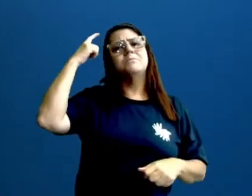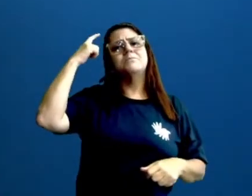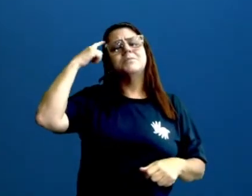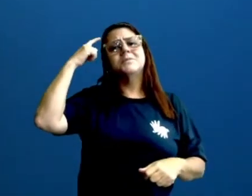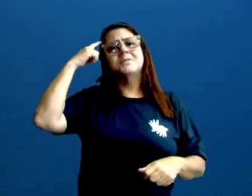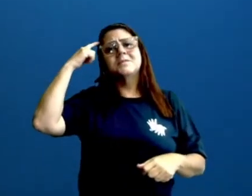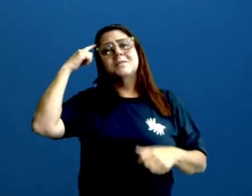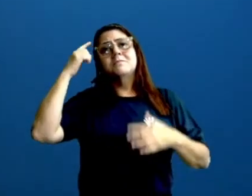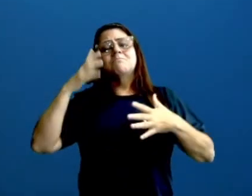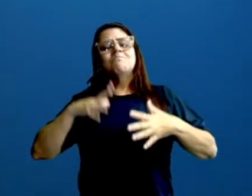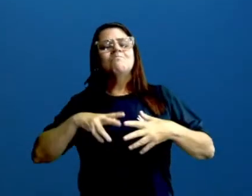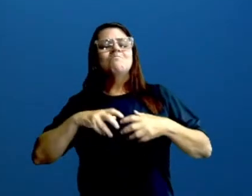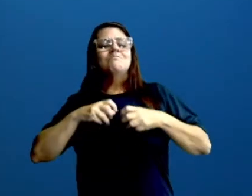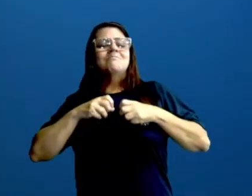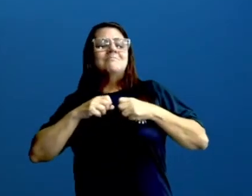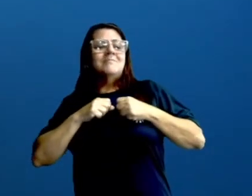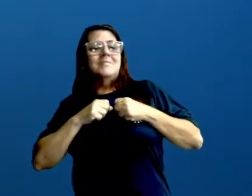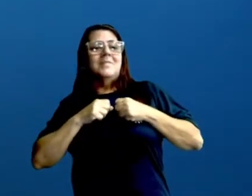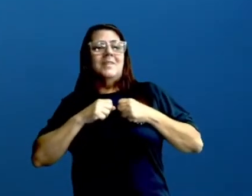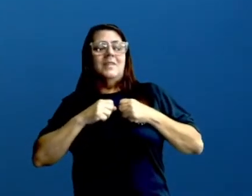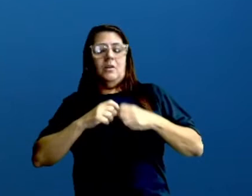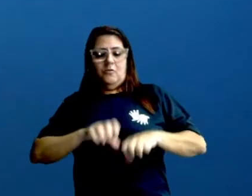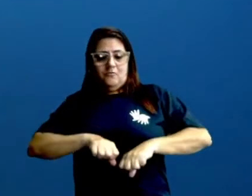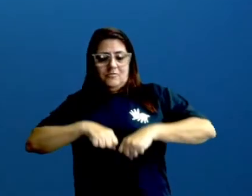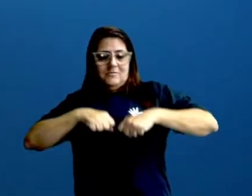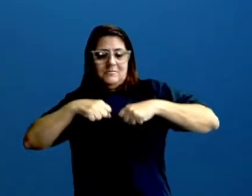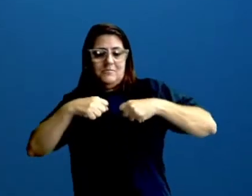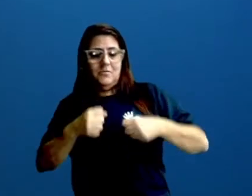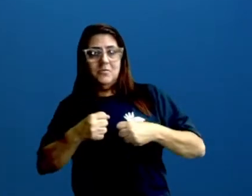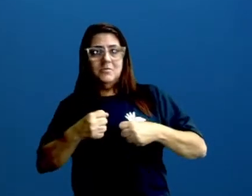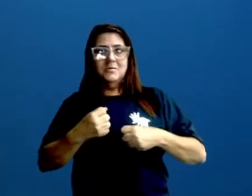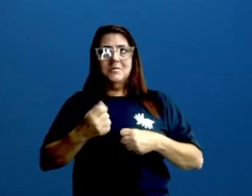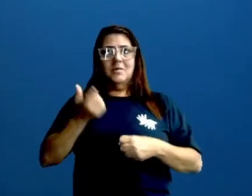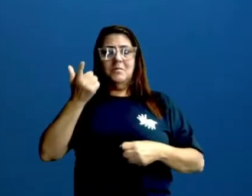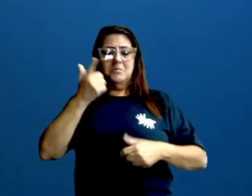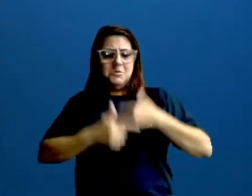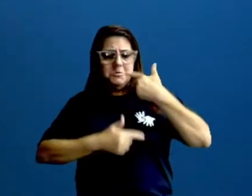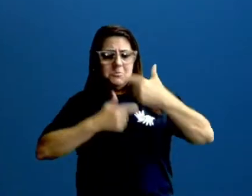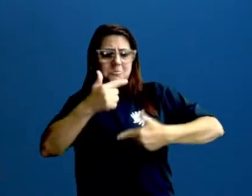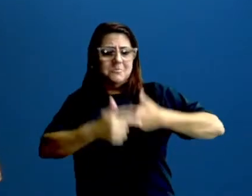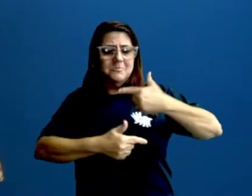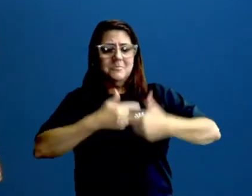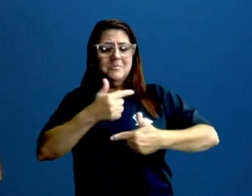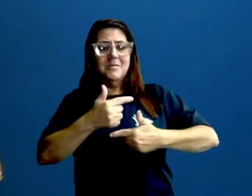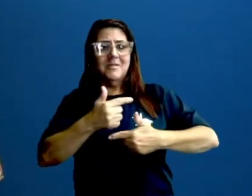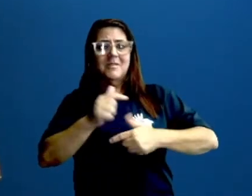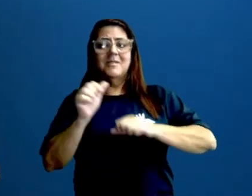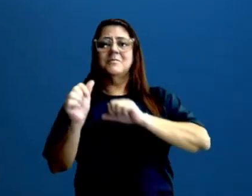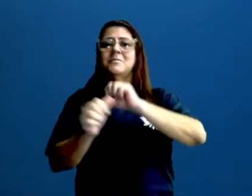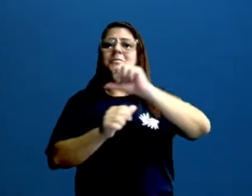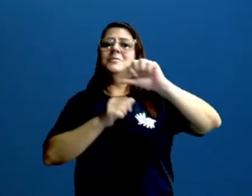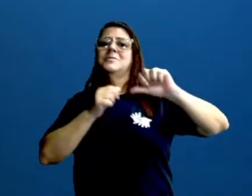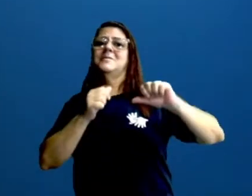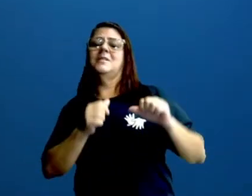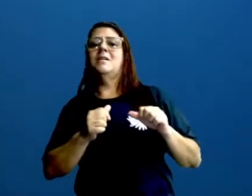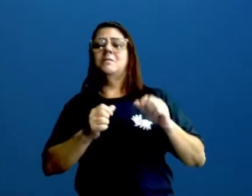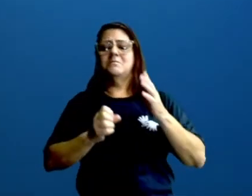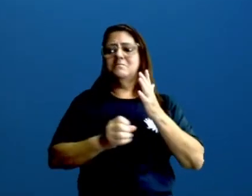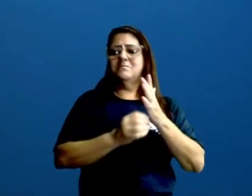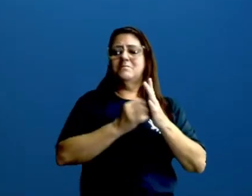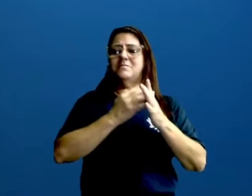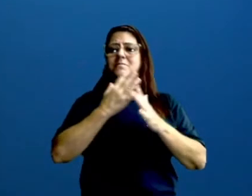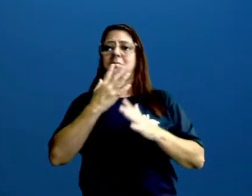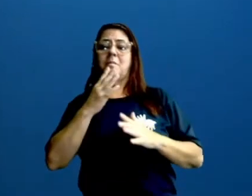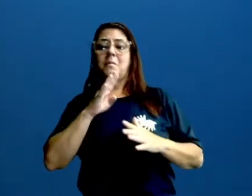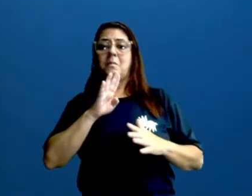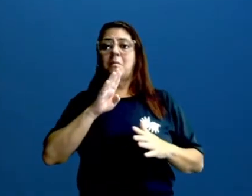é inspirar, é fazer força, insistir, é lutar, é transpirar. São 1000 verbos